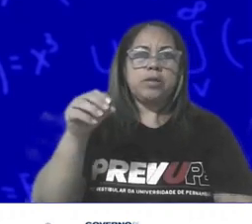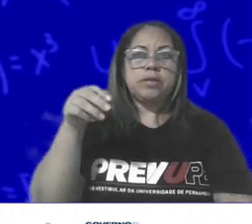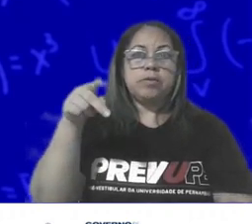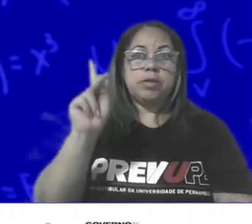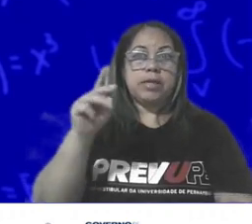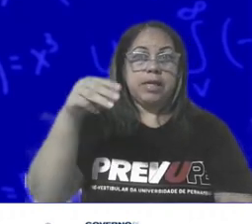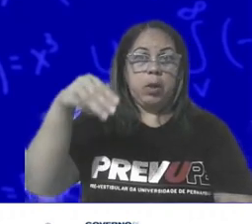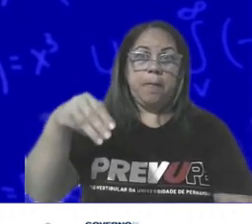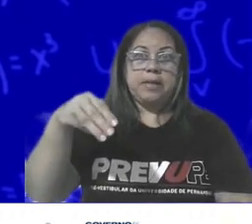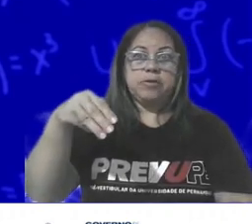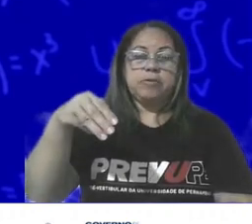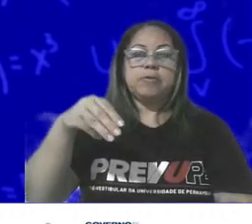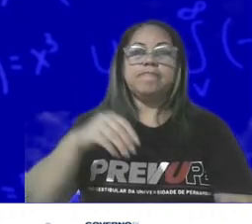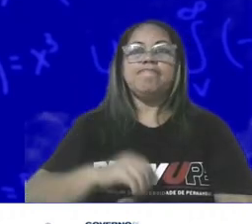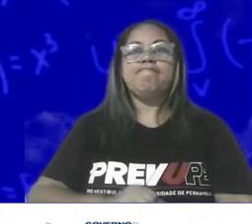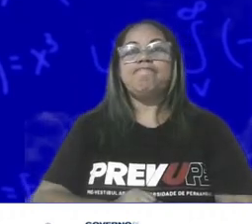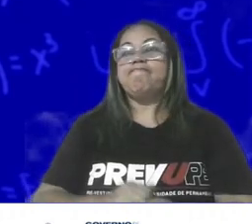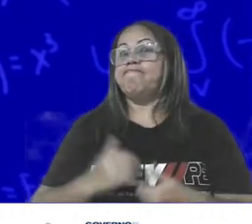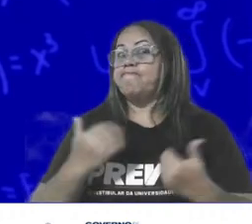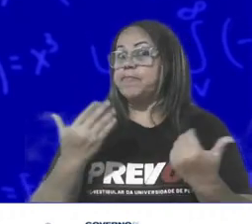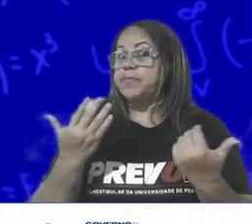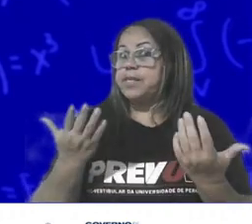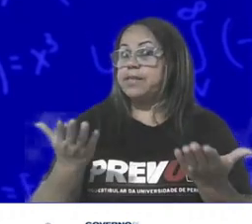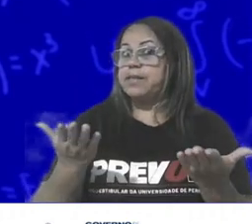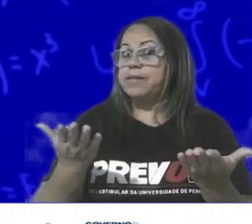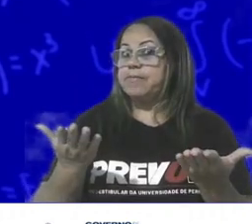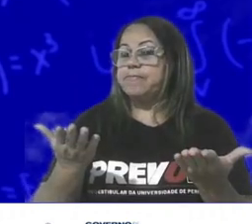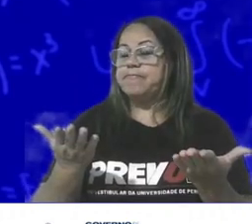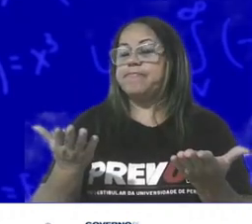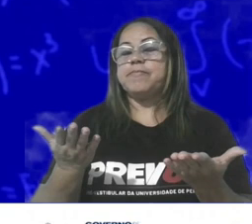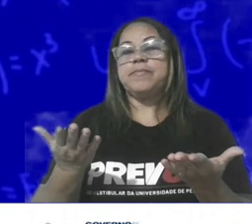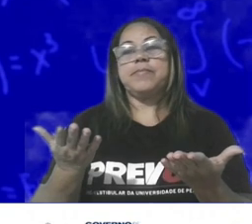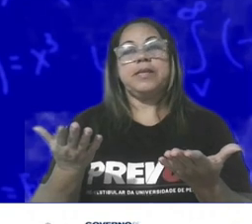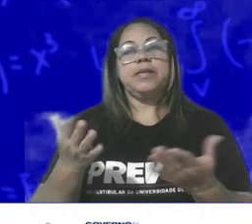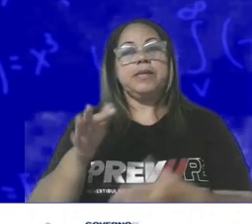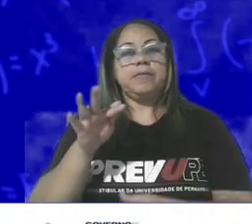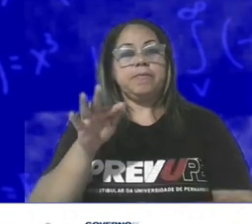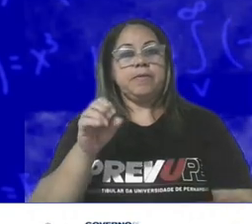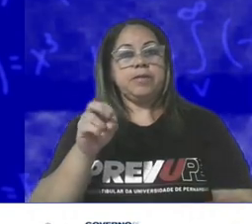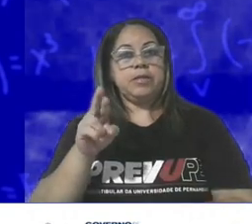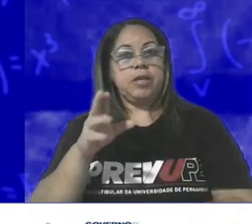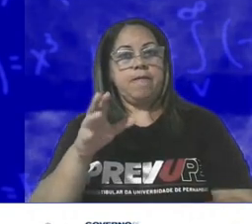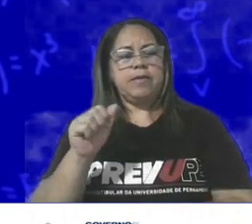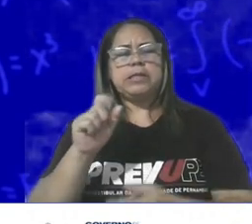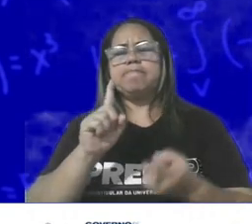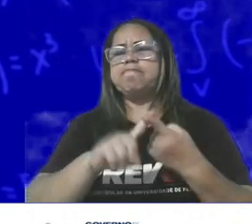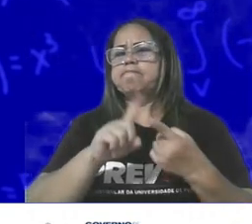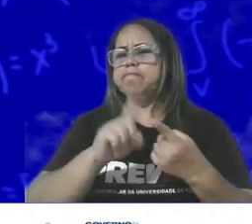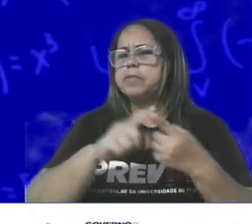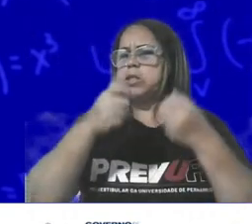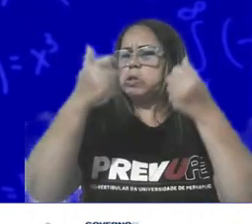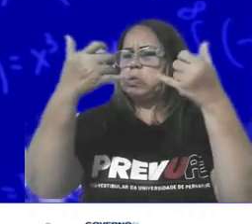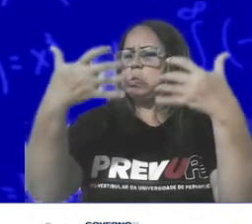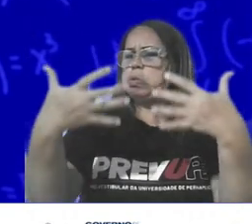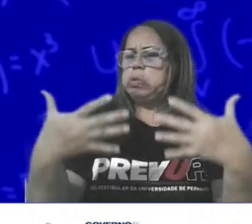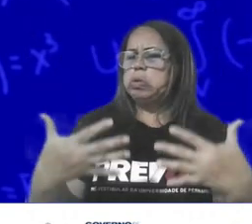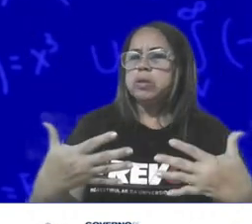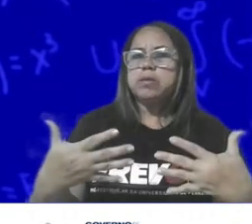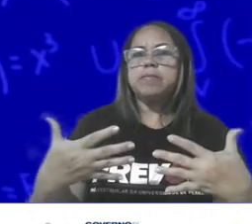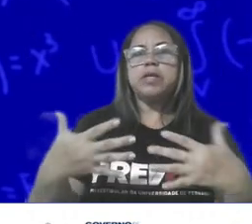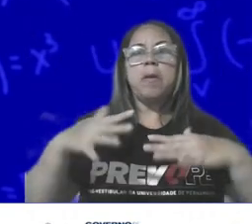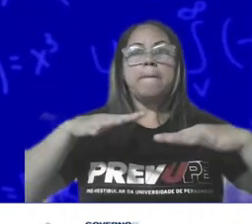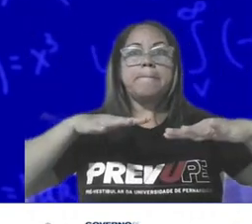6.400 quilômetros. Então, com esta força, também vamos poder explicar